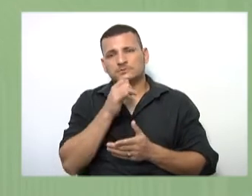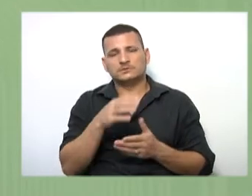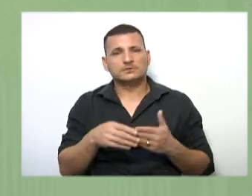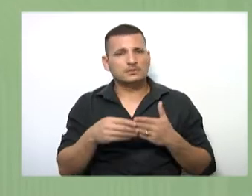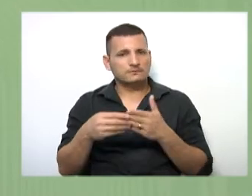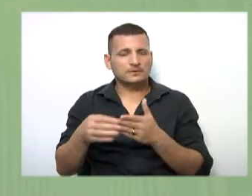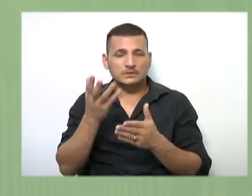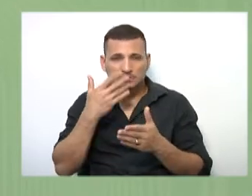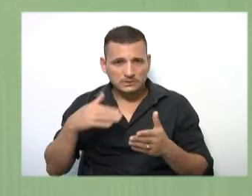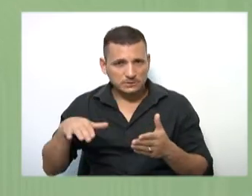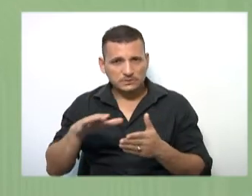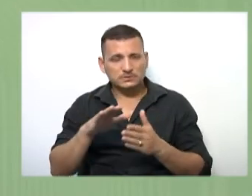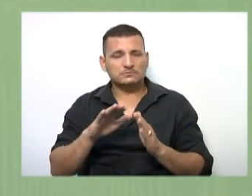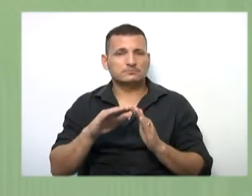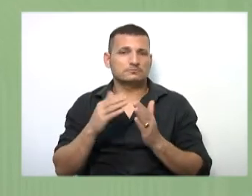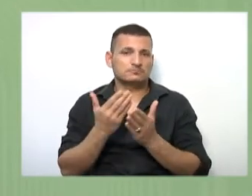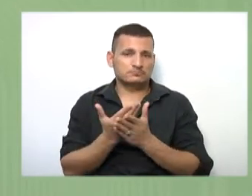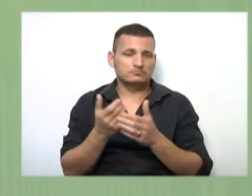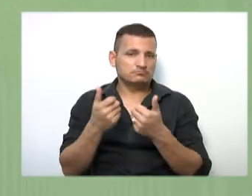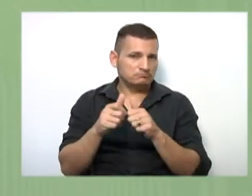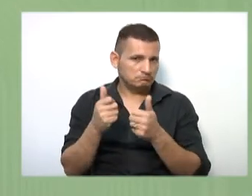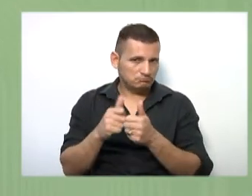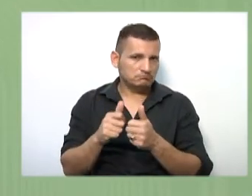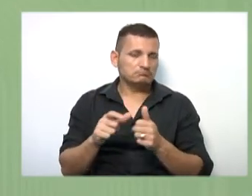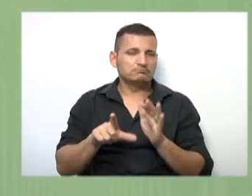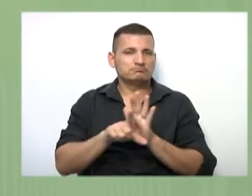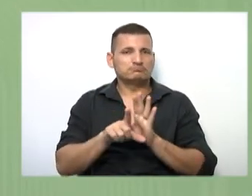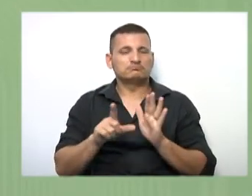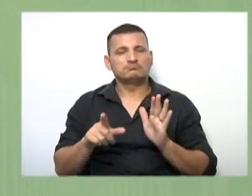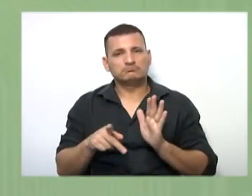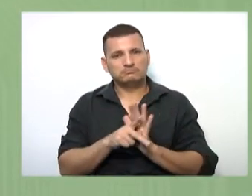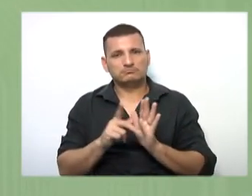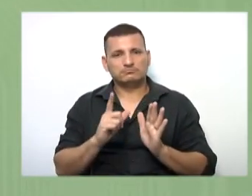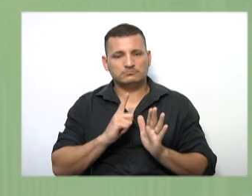das cooperativas de transporte escolar.